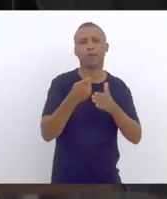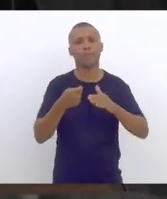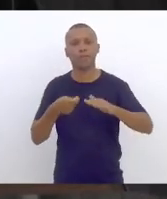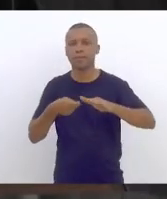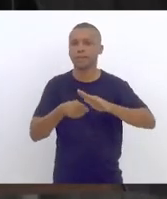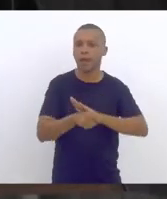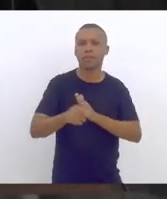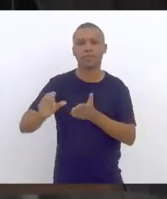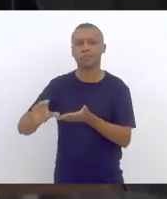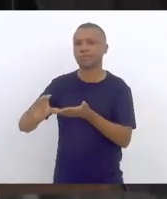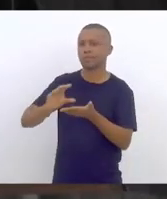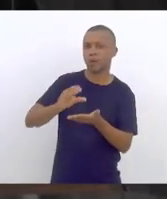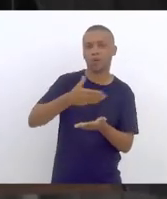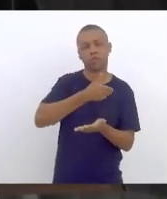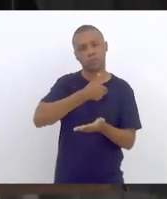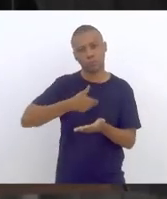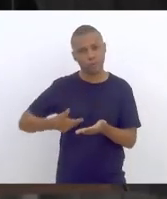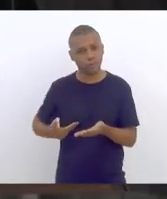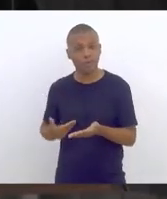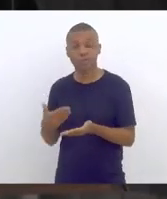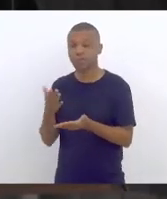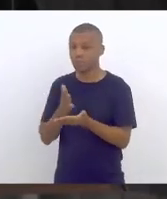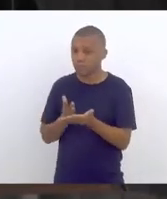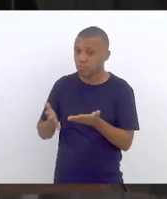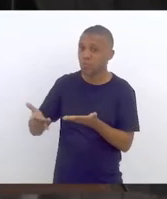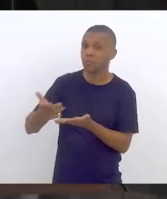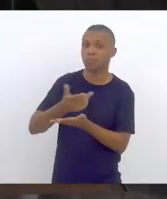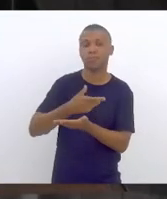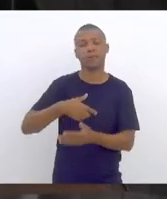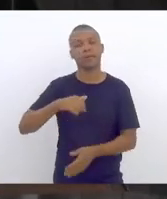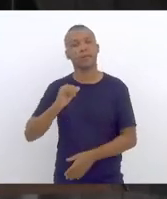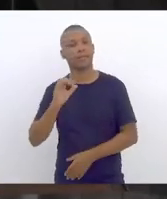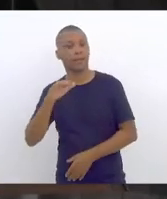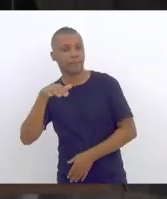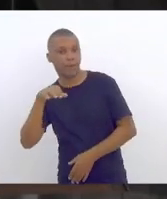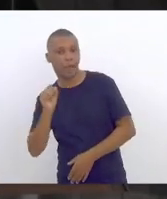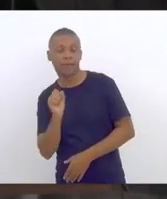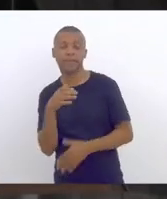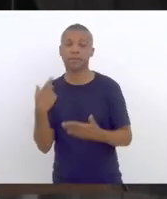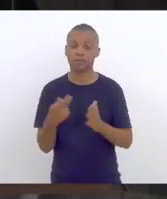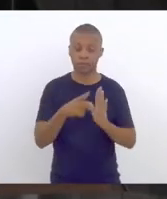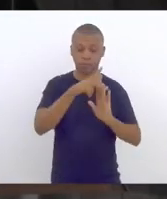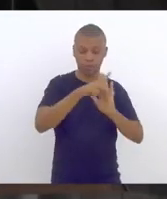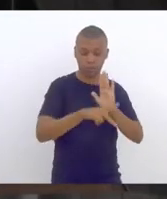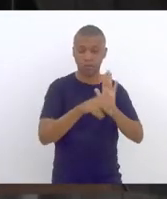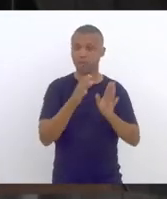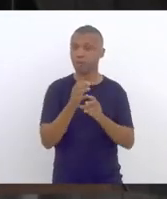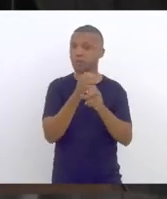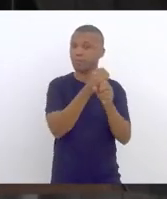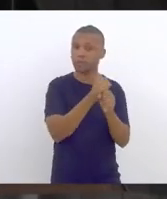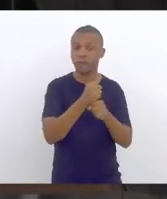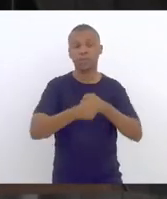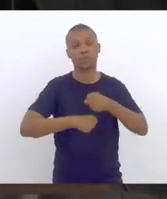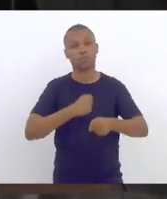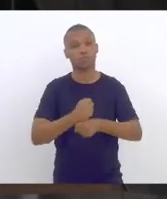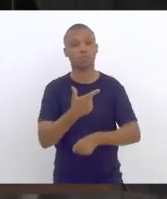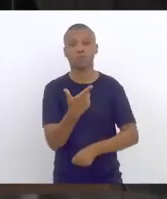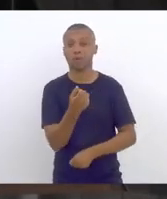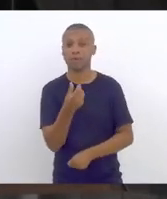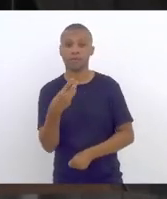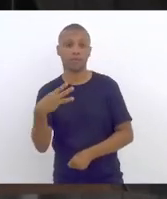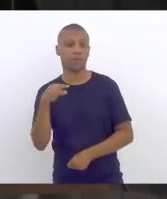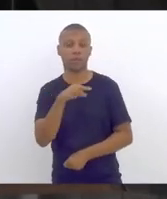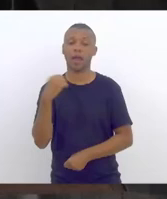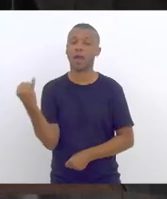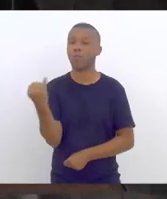com recursos provenientes da arrecadação de ICMS então também na peça orçamentária de 2023 é importante prever é